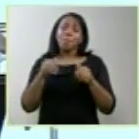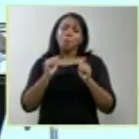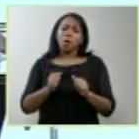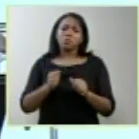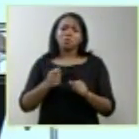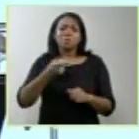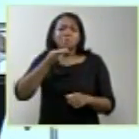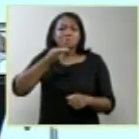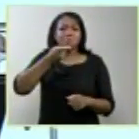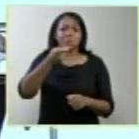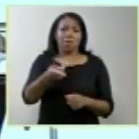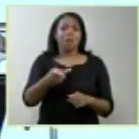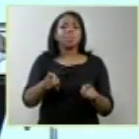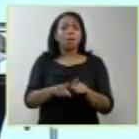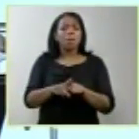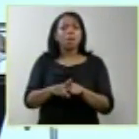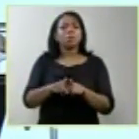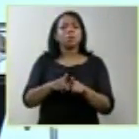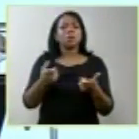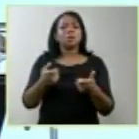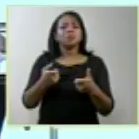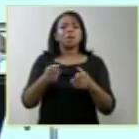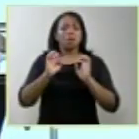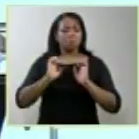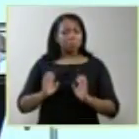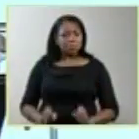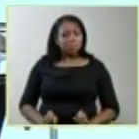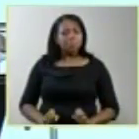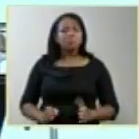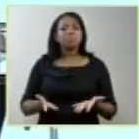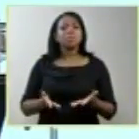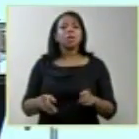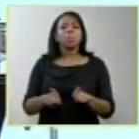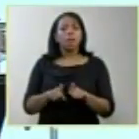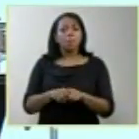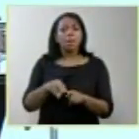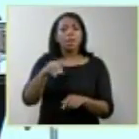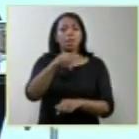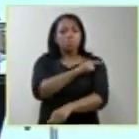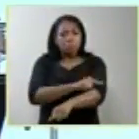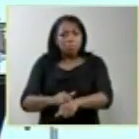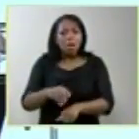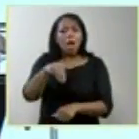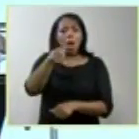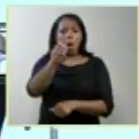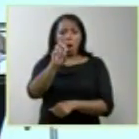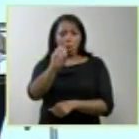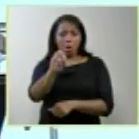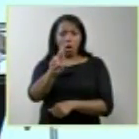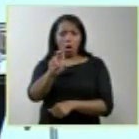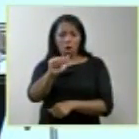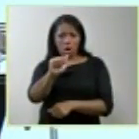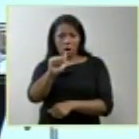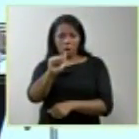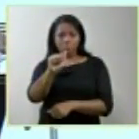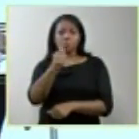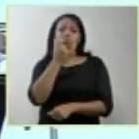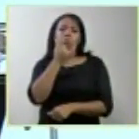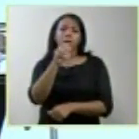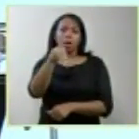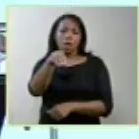todas as questões éticas, as questões morais, as questões religiosas,